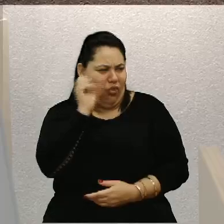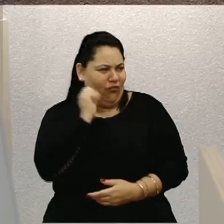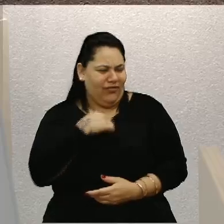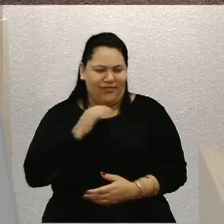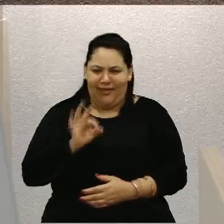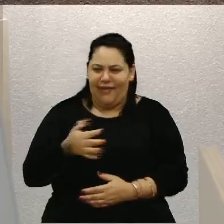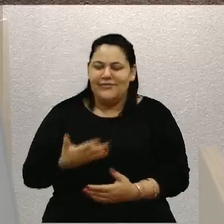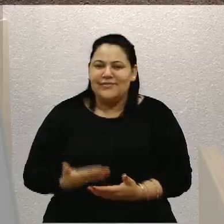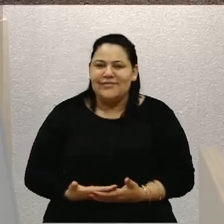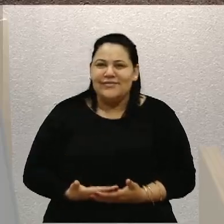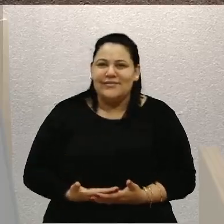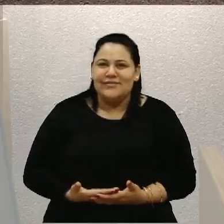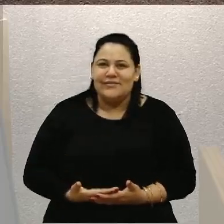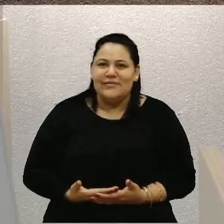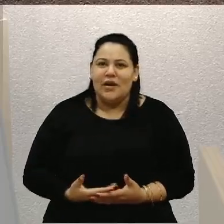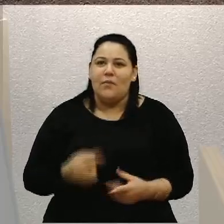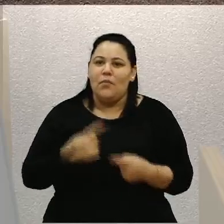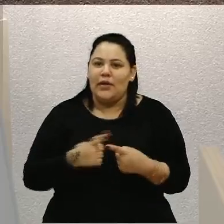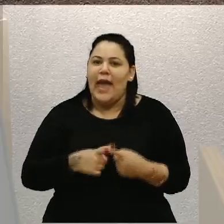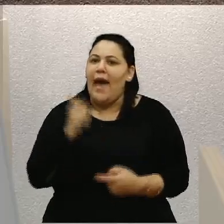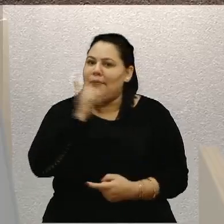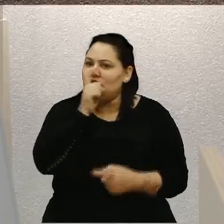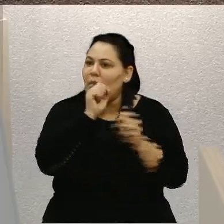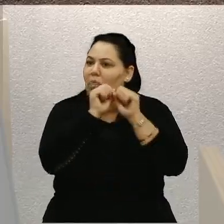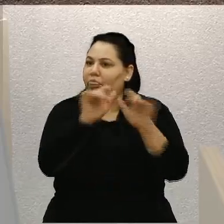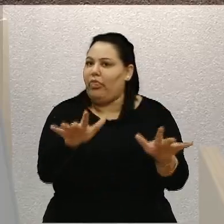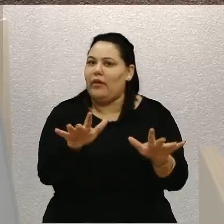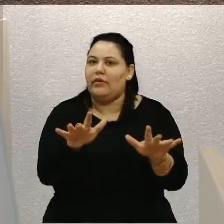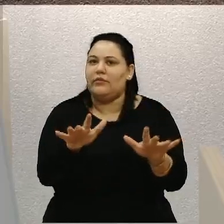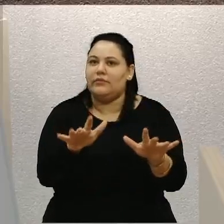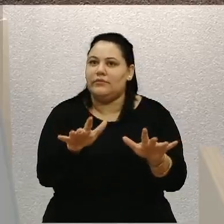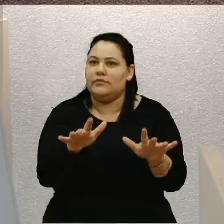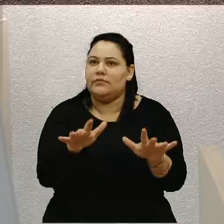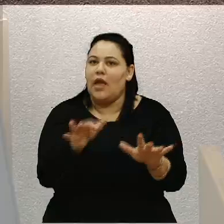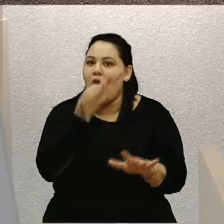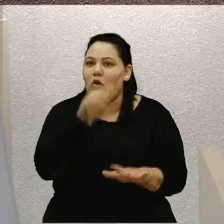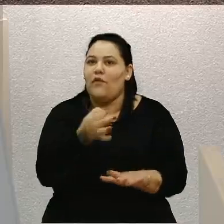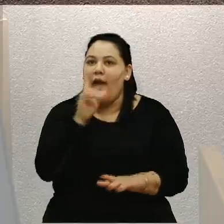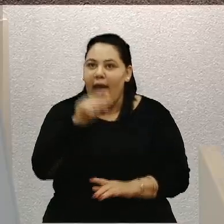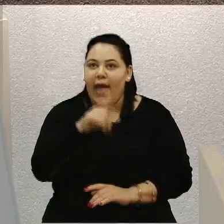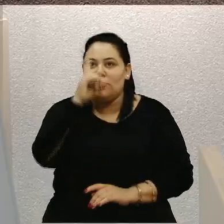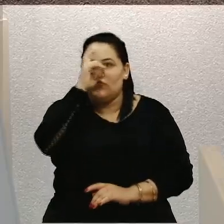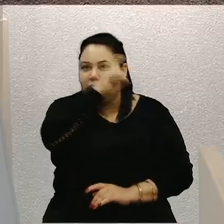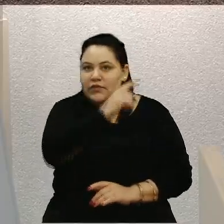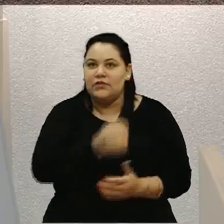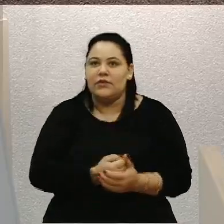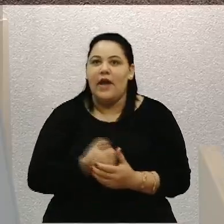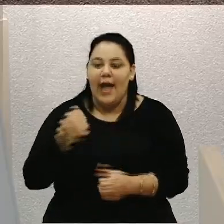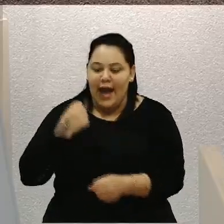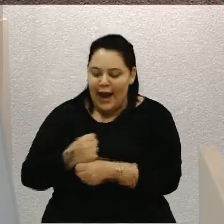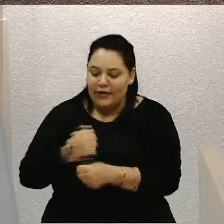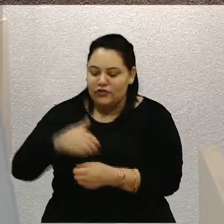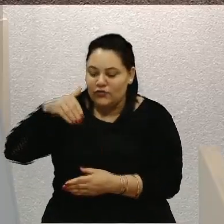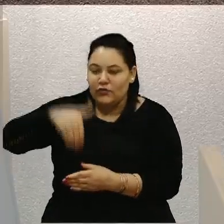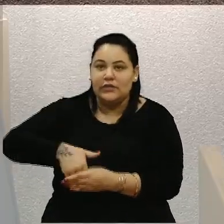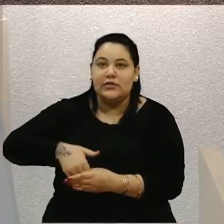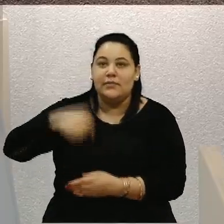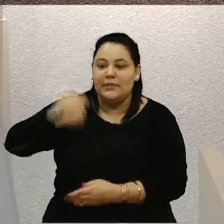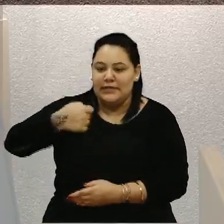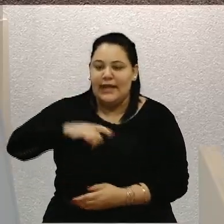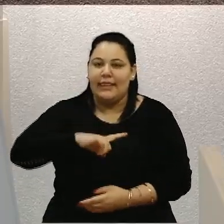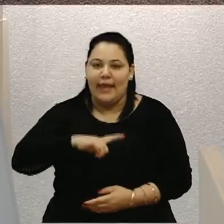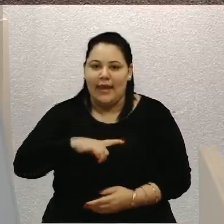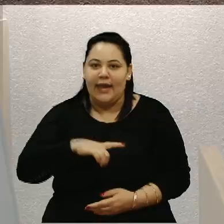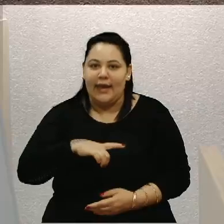mesmo? Porque a demagogia é tão grande que, olha, é difícil. Ano eleitoral, assim, a gente tem que ter estômago